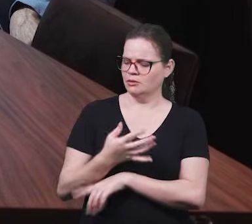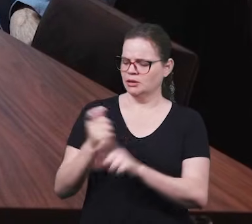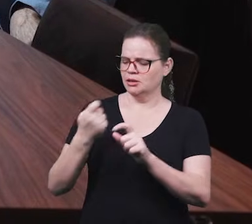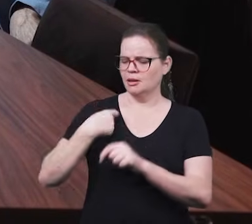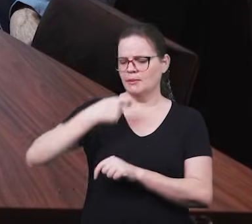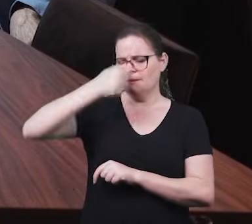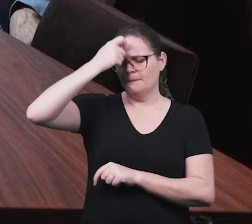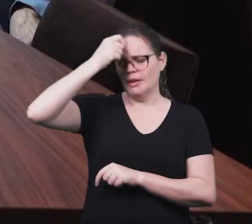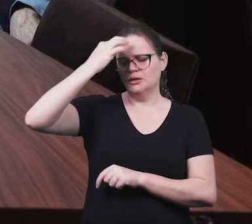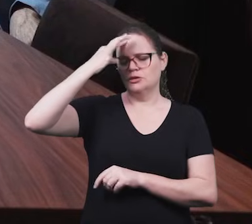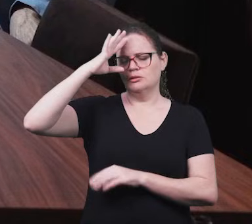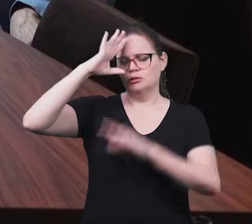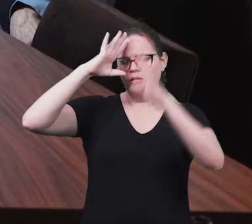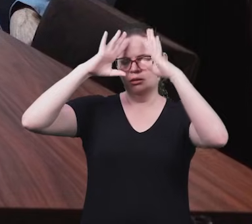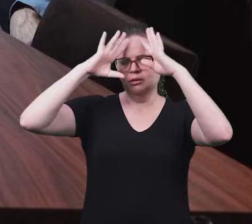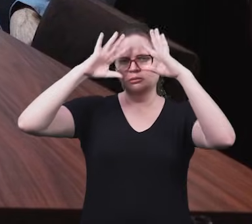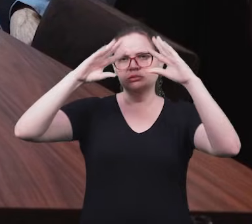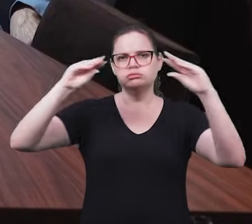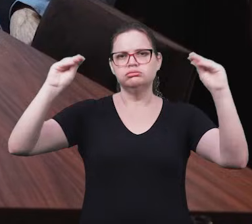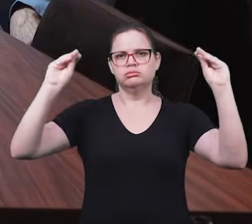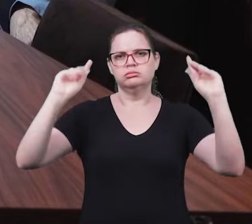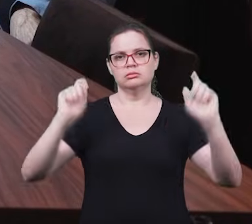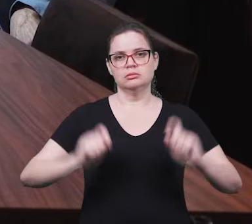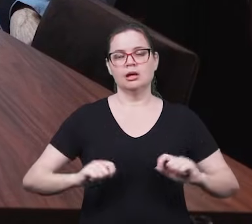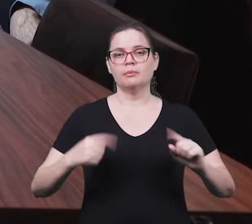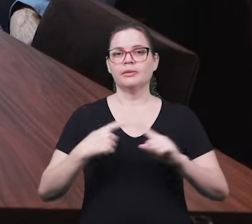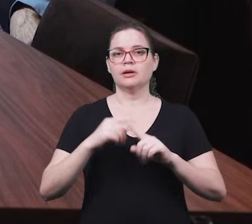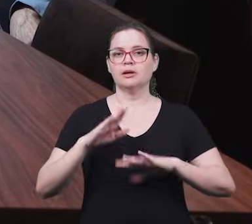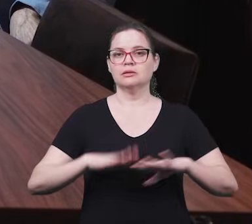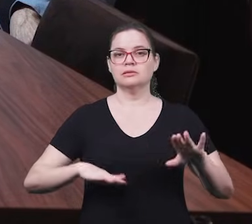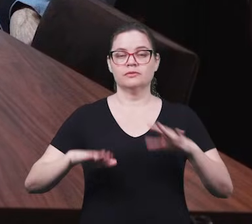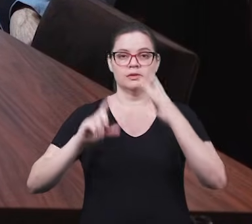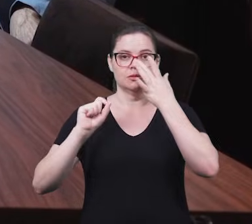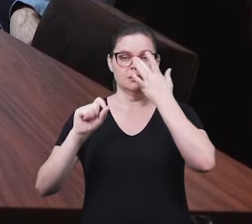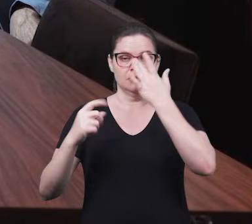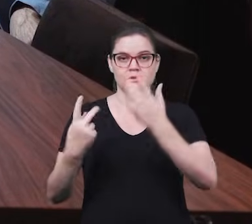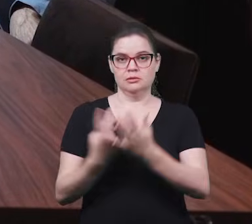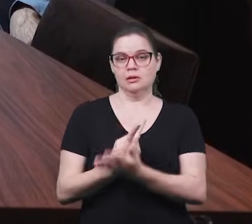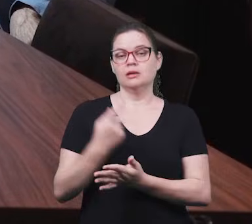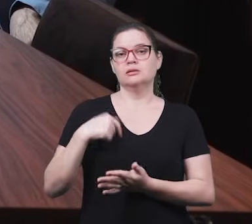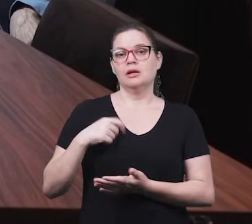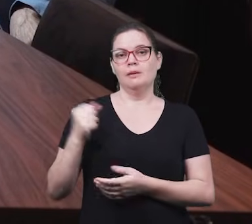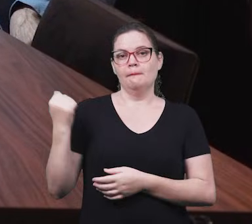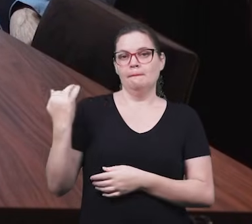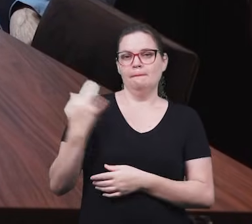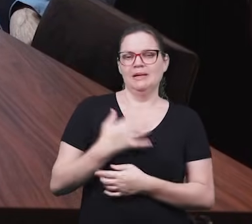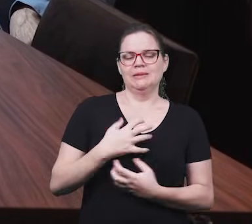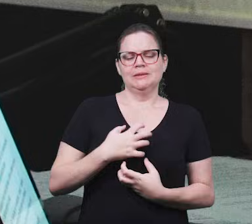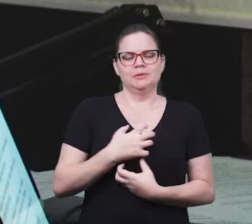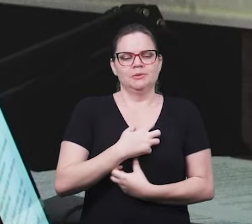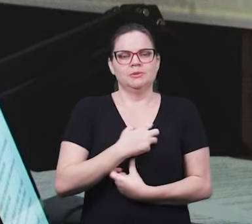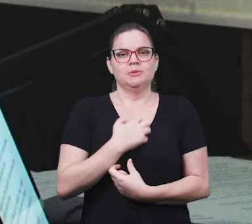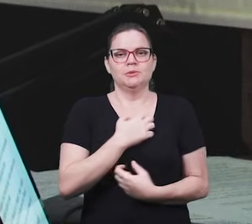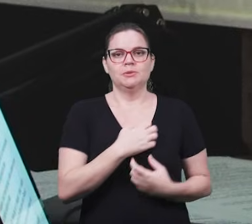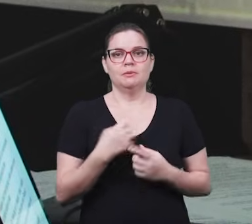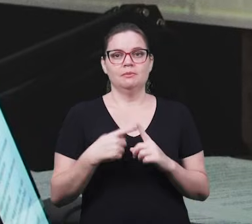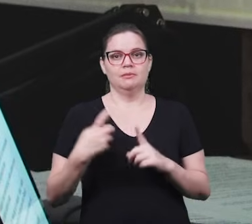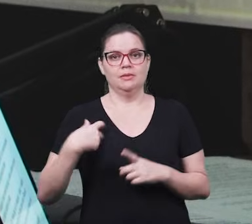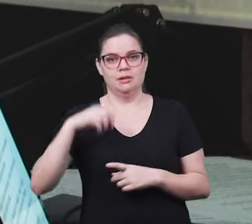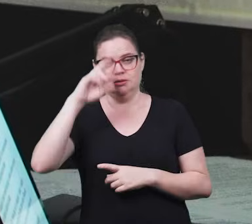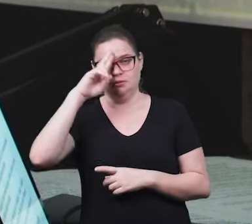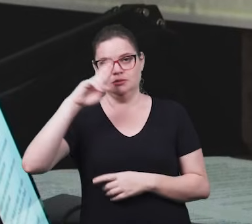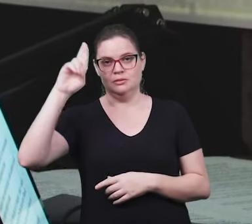mente descansar, né? Na madrugada, às vezes quando subiu ali aquele momento de angústia, mas o Senhor é aquele que